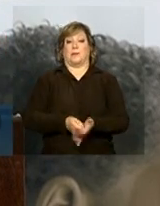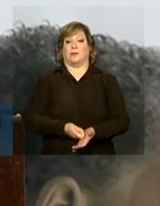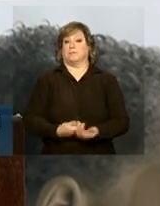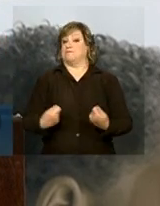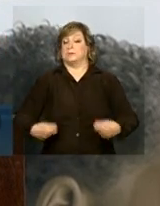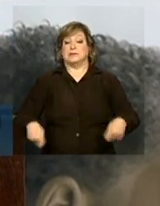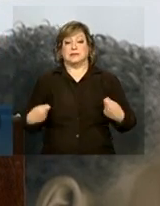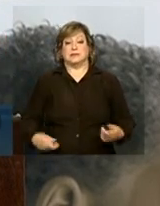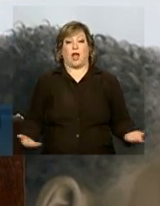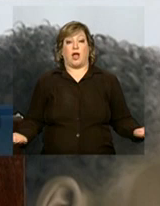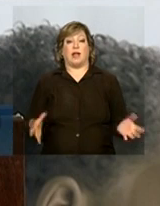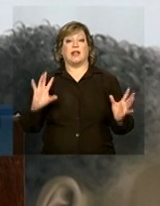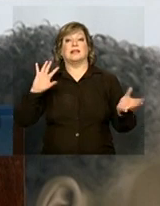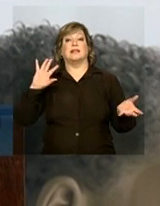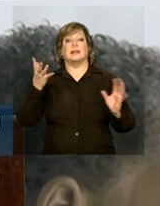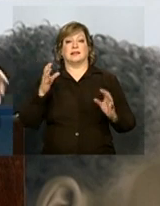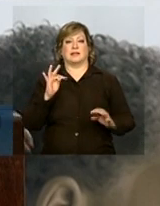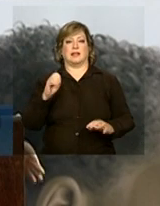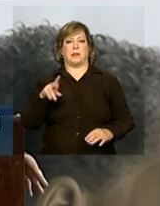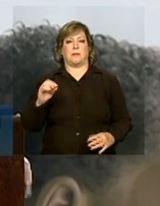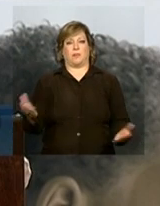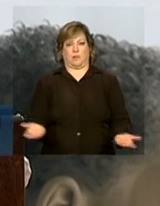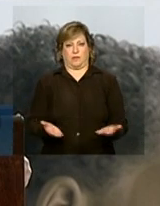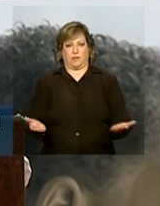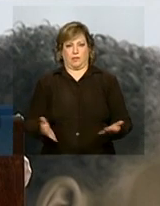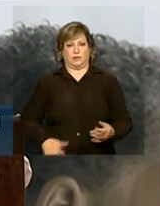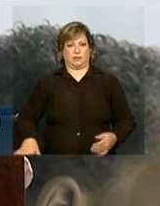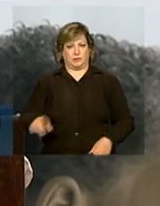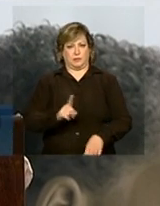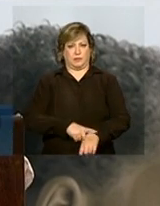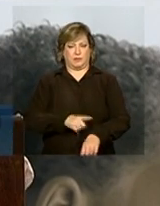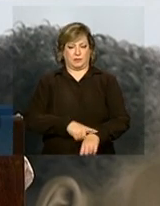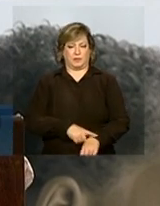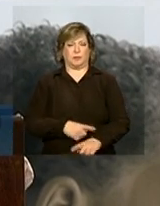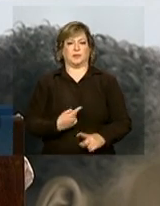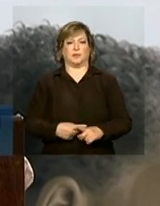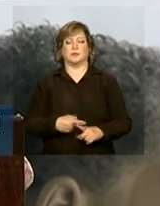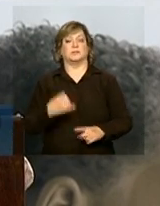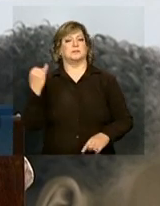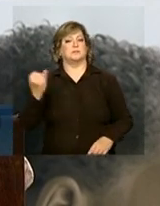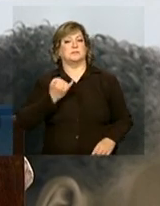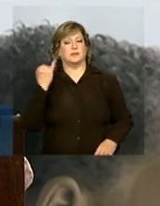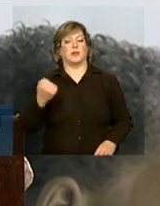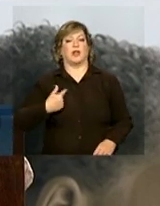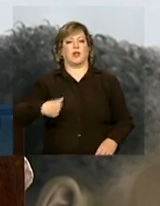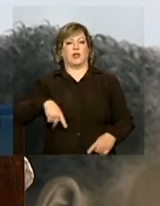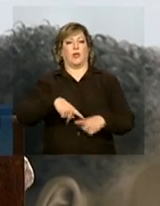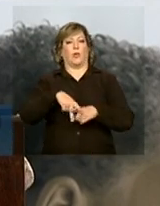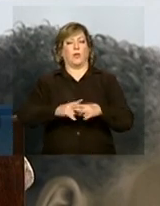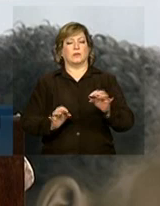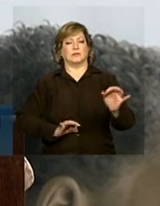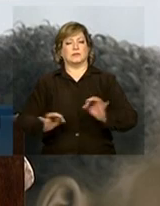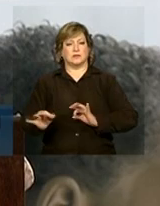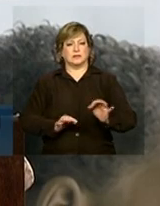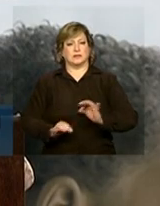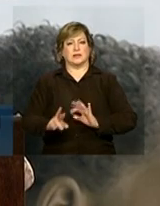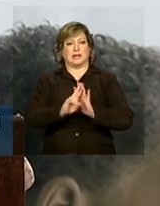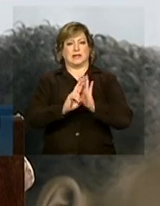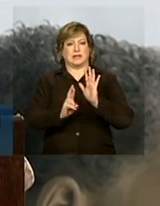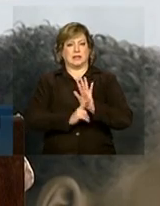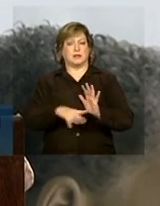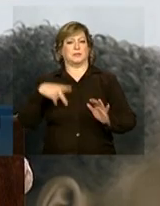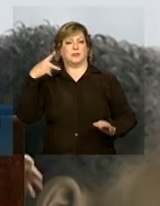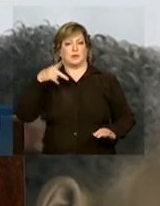atuais, portanto, é inexorável o aprimoramento de nossas regras de representatividade